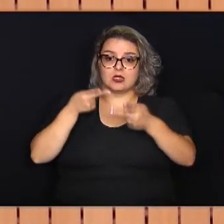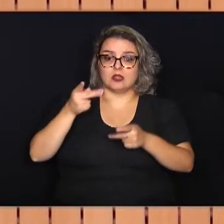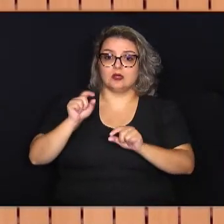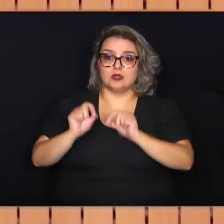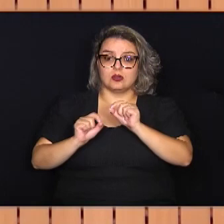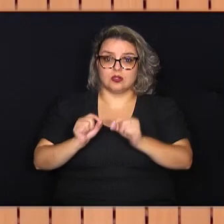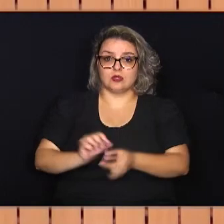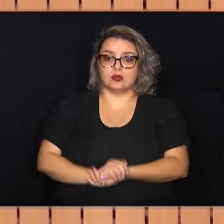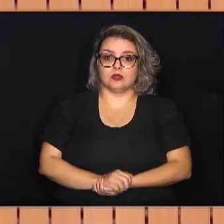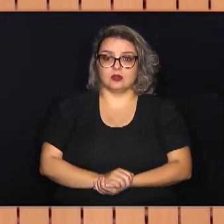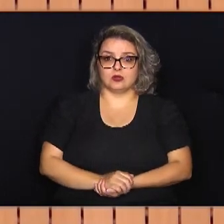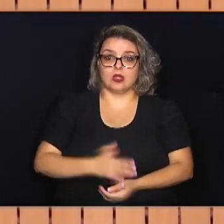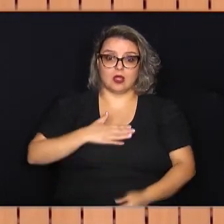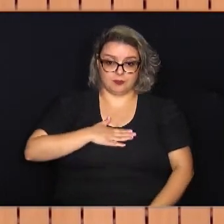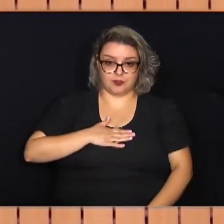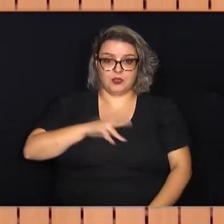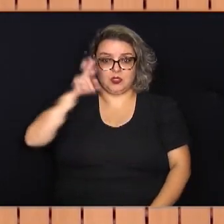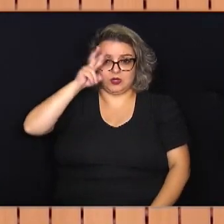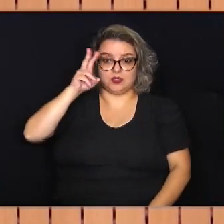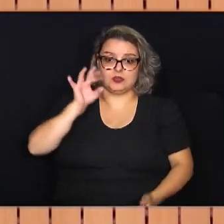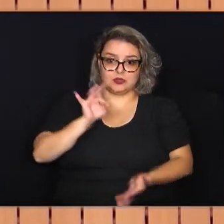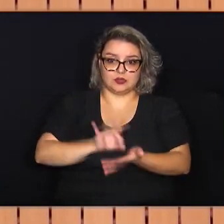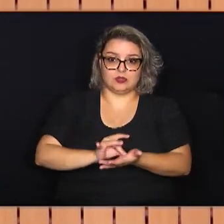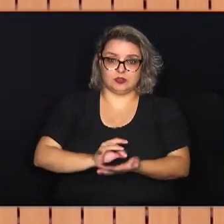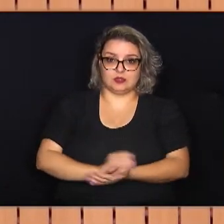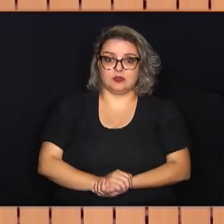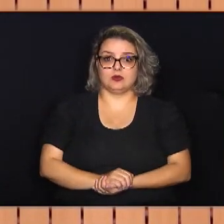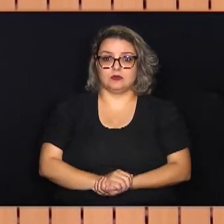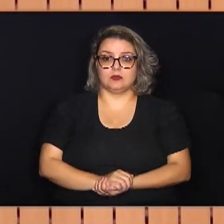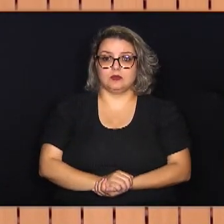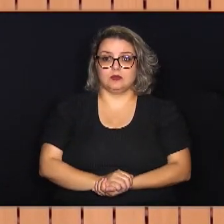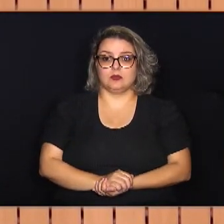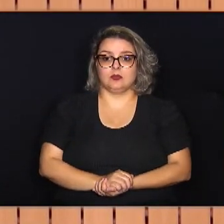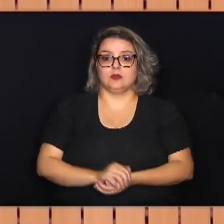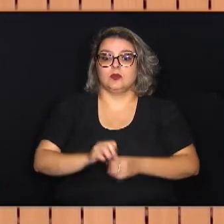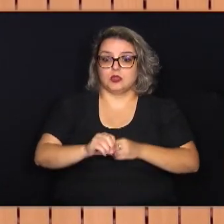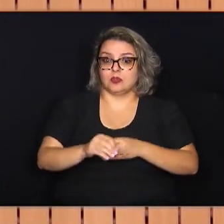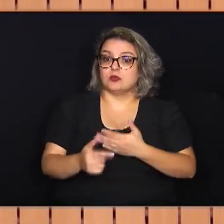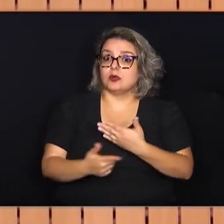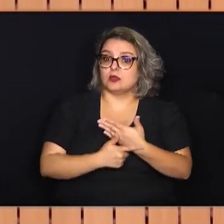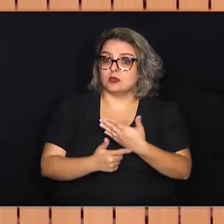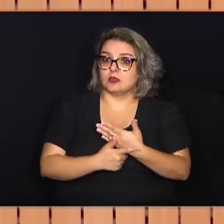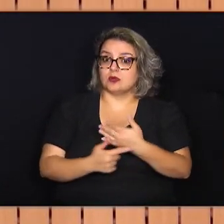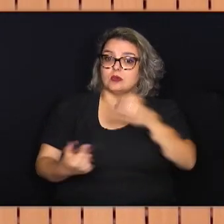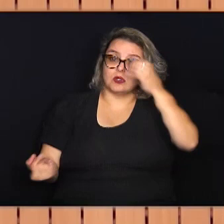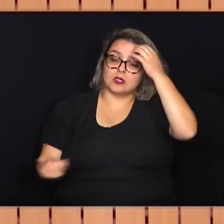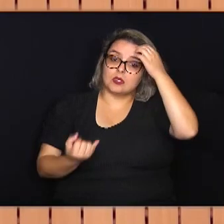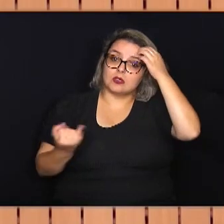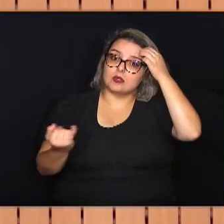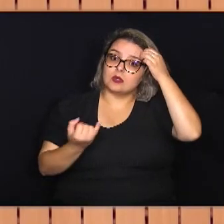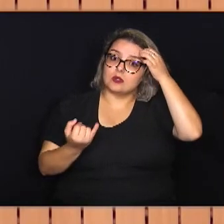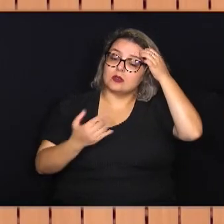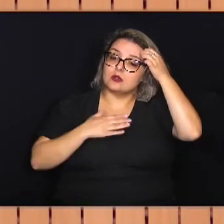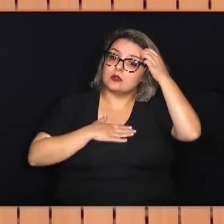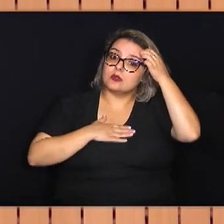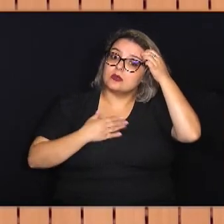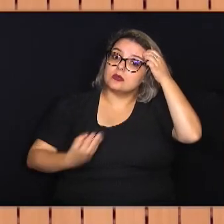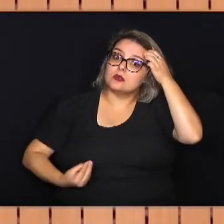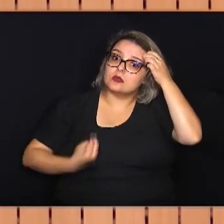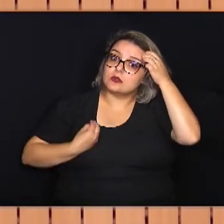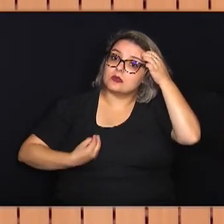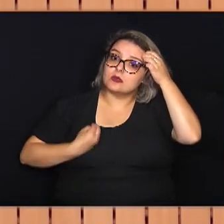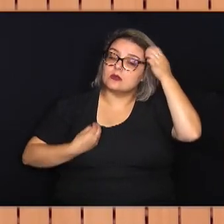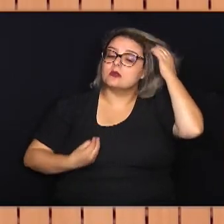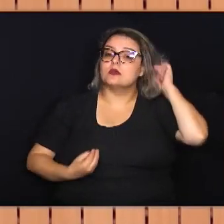dar o meu testemunho, na verdade. Porque a educação teve um papel fundamental na minha vida.